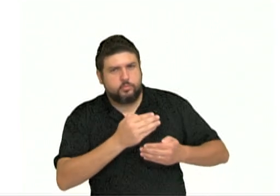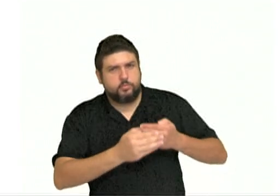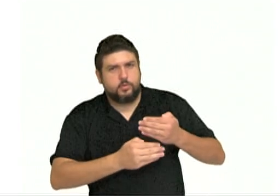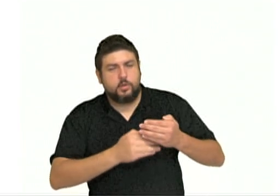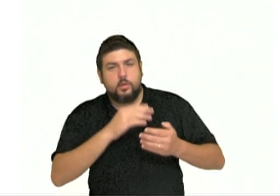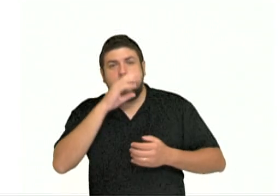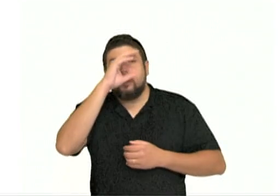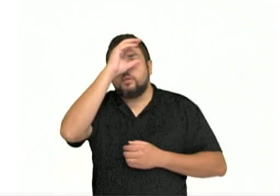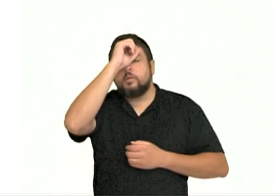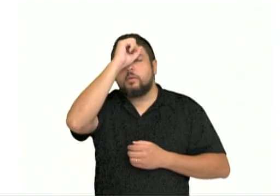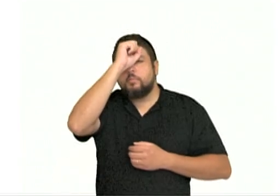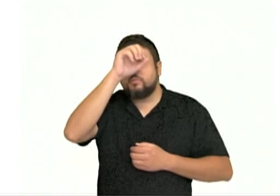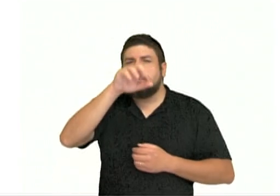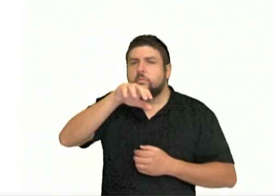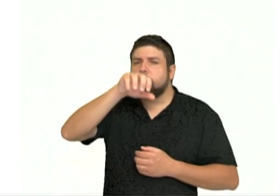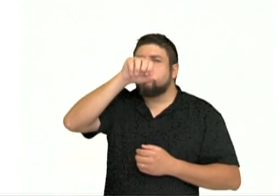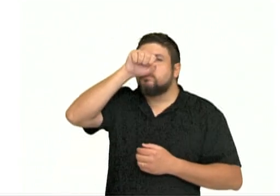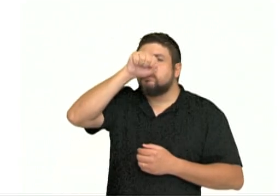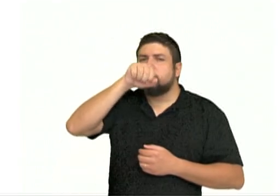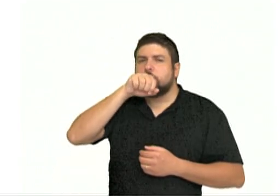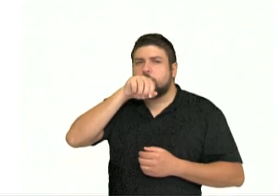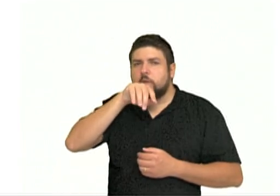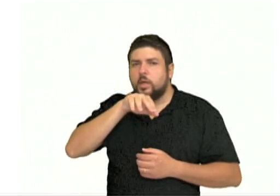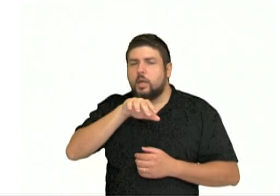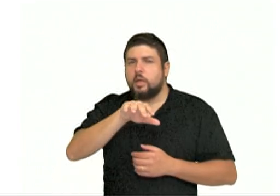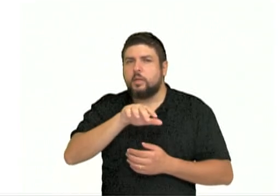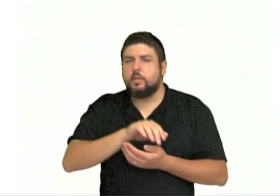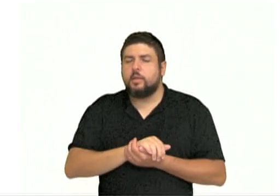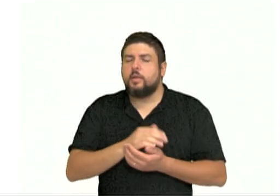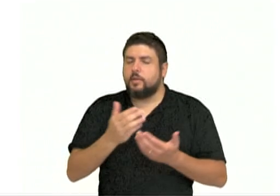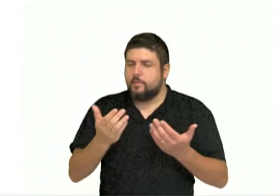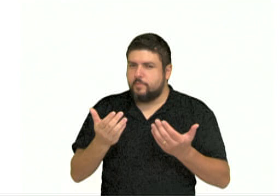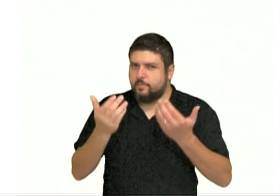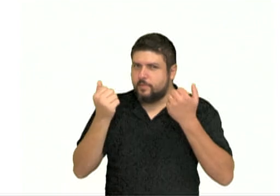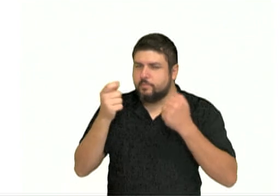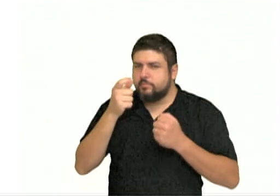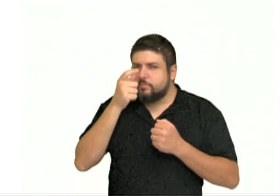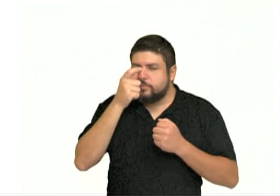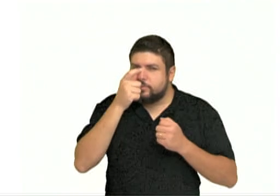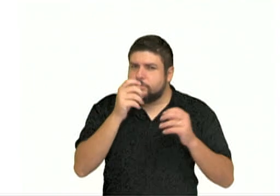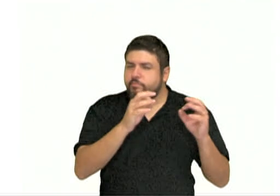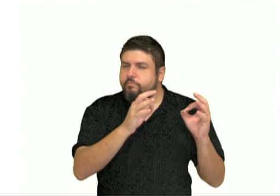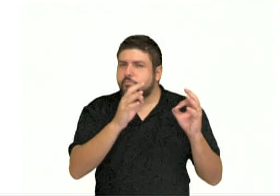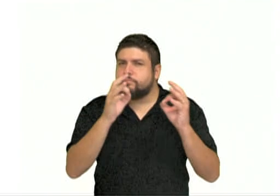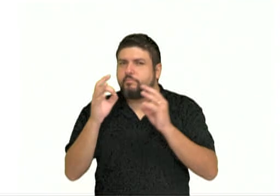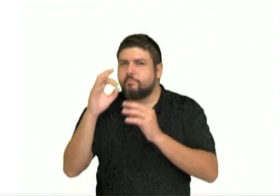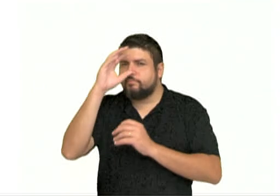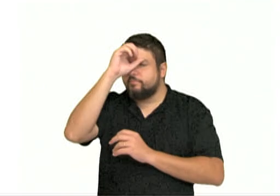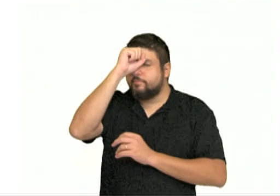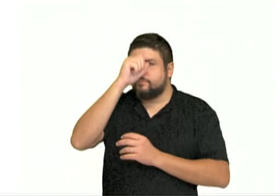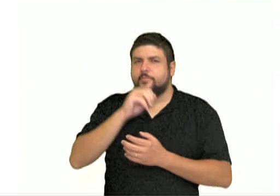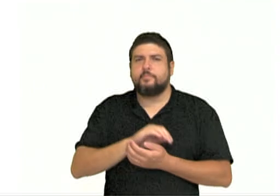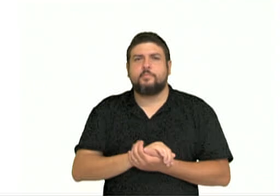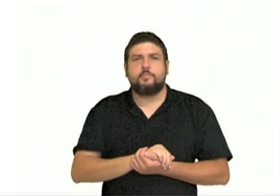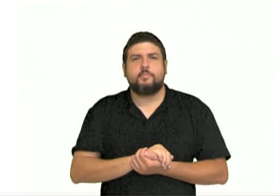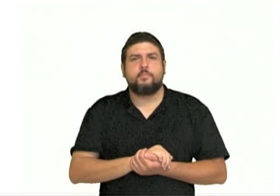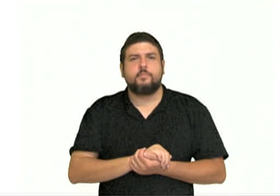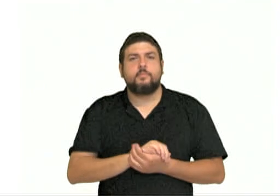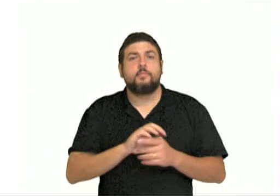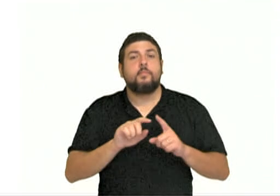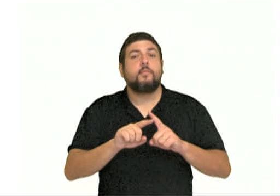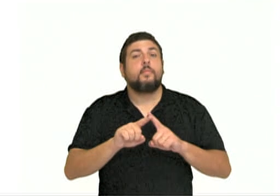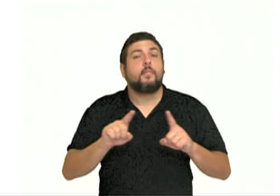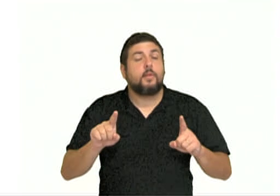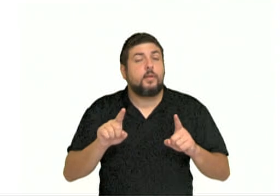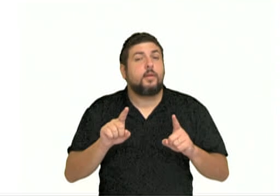desses movimentos nesta aula. Então fica aqui, tá? E vamos lá dar início. Mas antes,